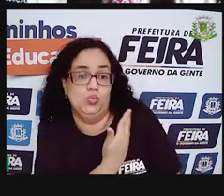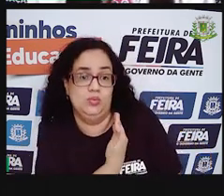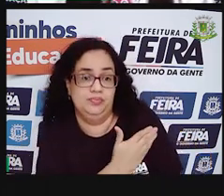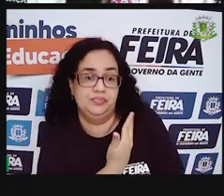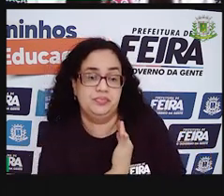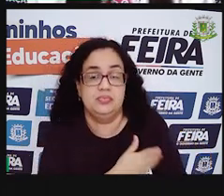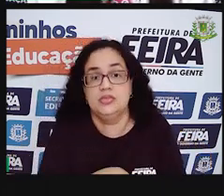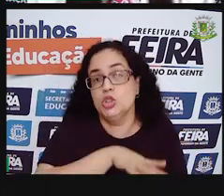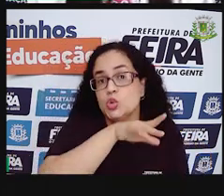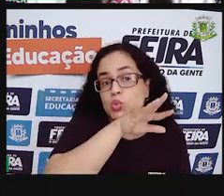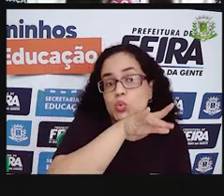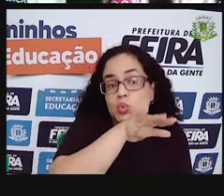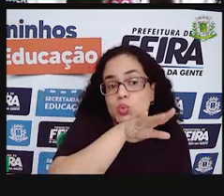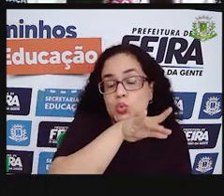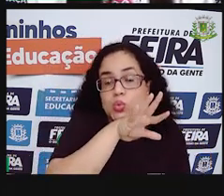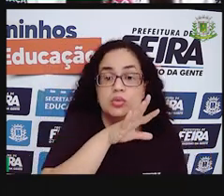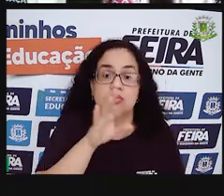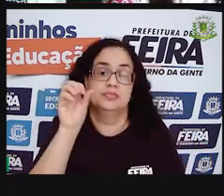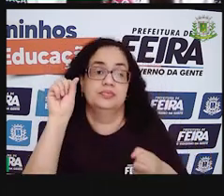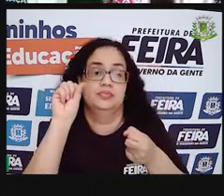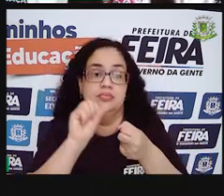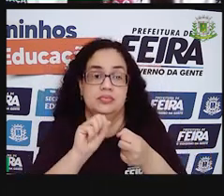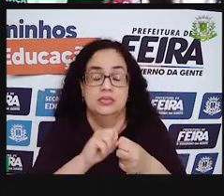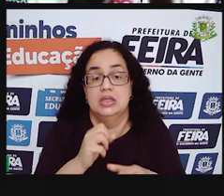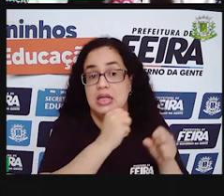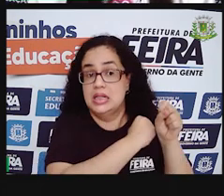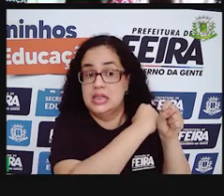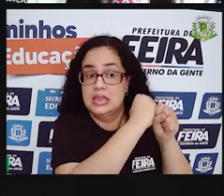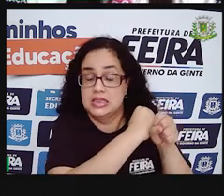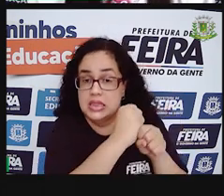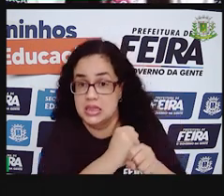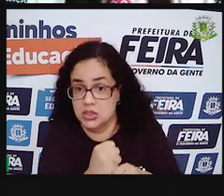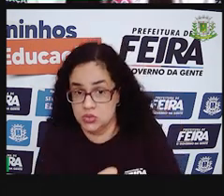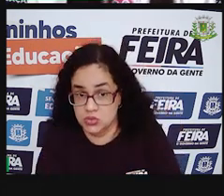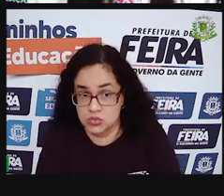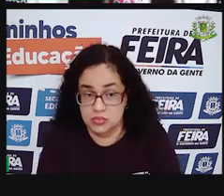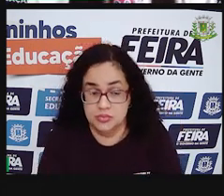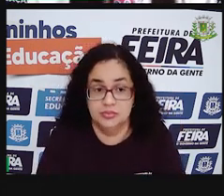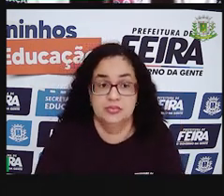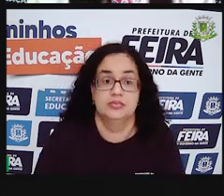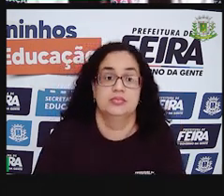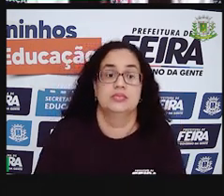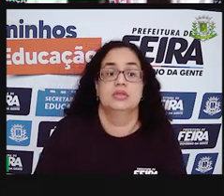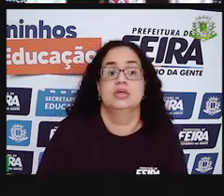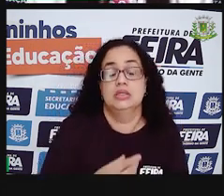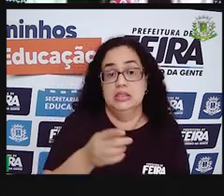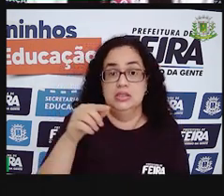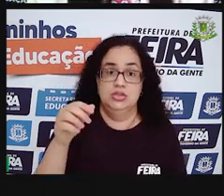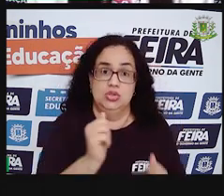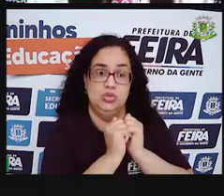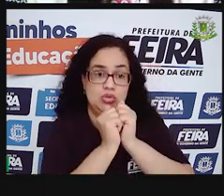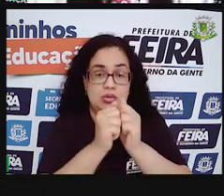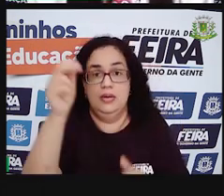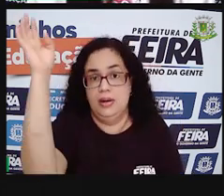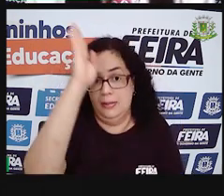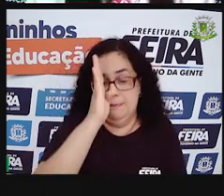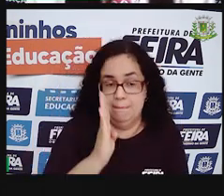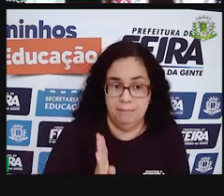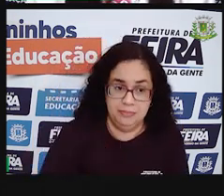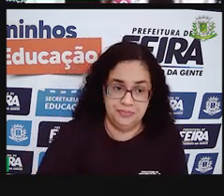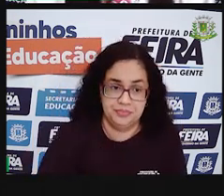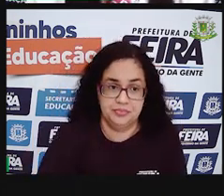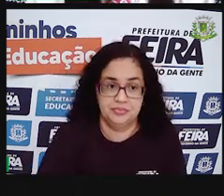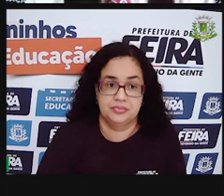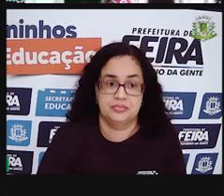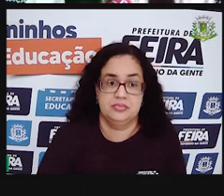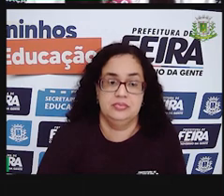visão negativa, né, que foi construída aí durante anos, e já chegaram, né, com eles ao Brasil, para